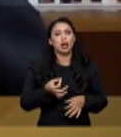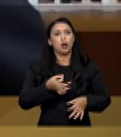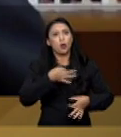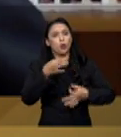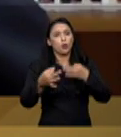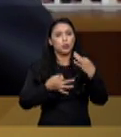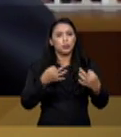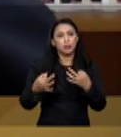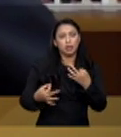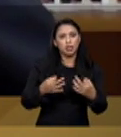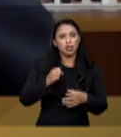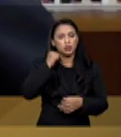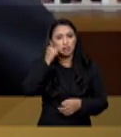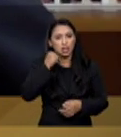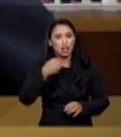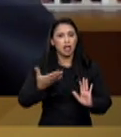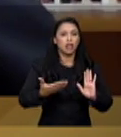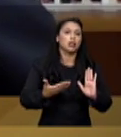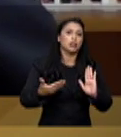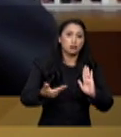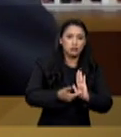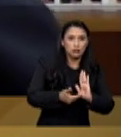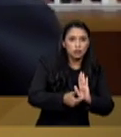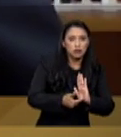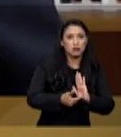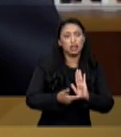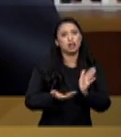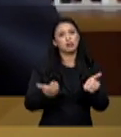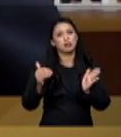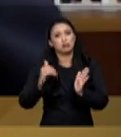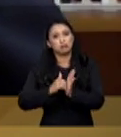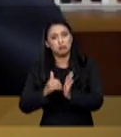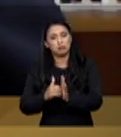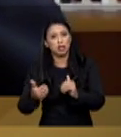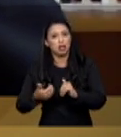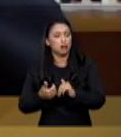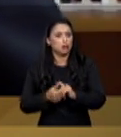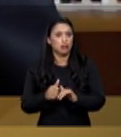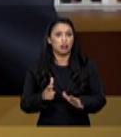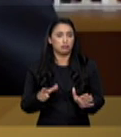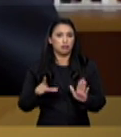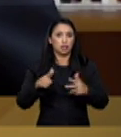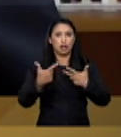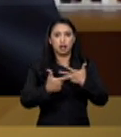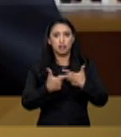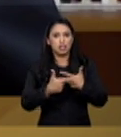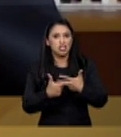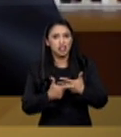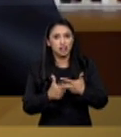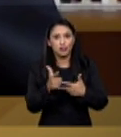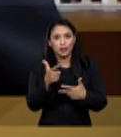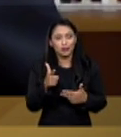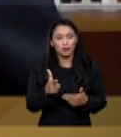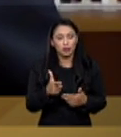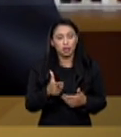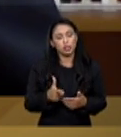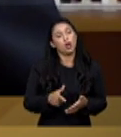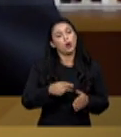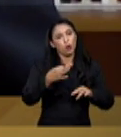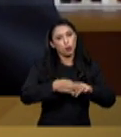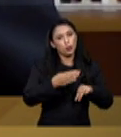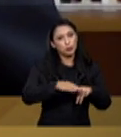da Câmara, do Senado ou da Assembleia Legislativa. Não há razão, escreveu o ministro Eros